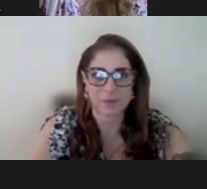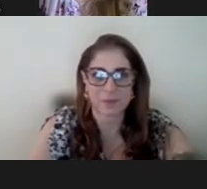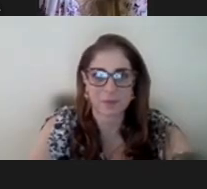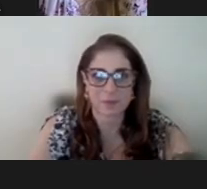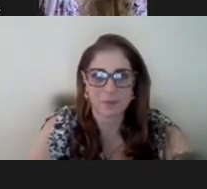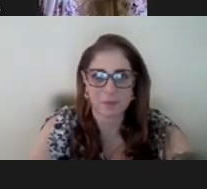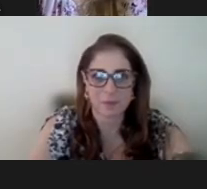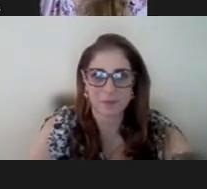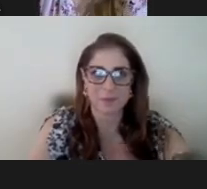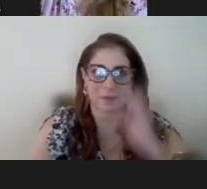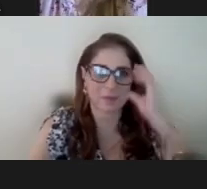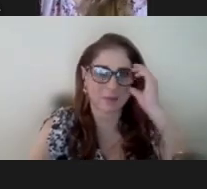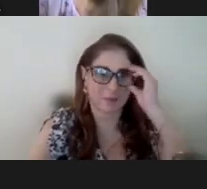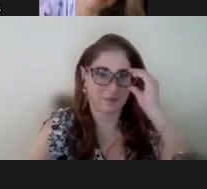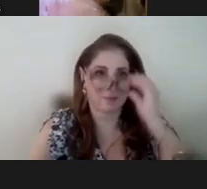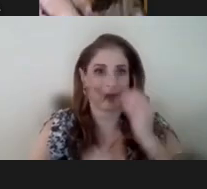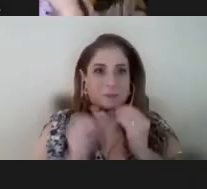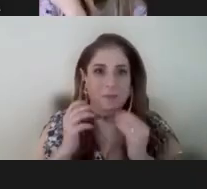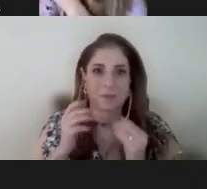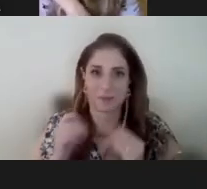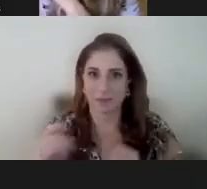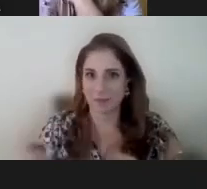mundo lindo aí, que eu vou tirar a foto.